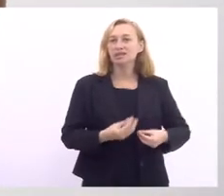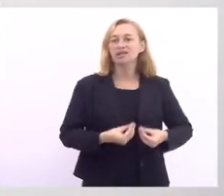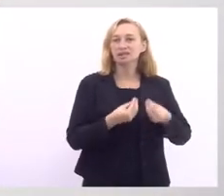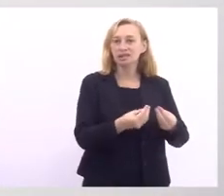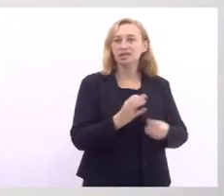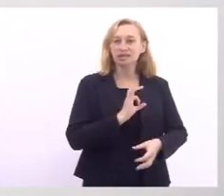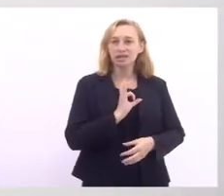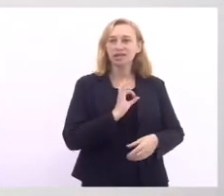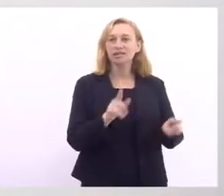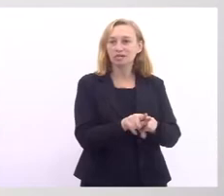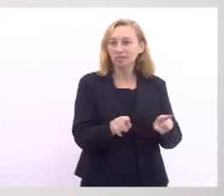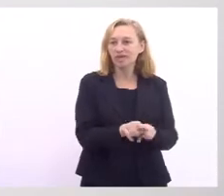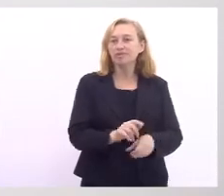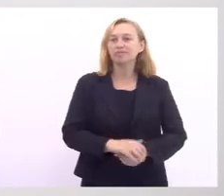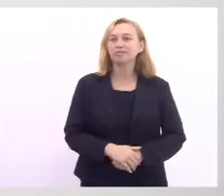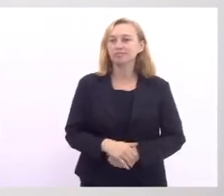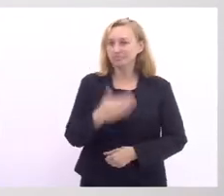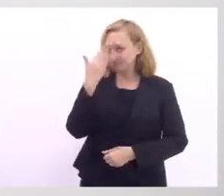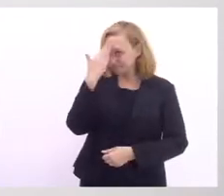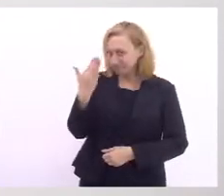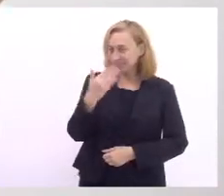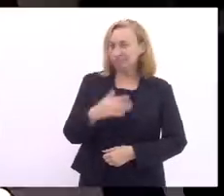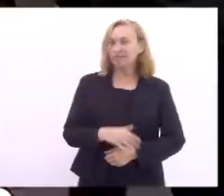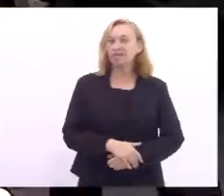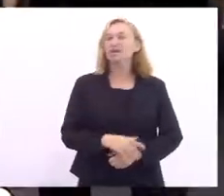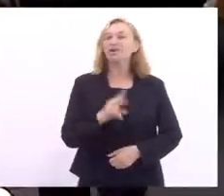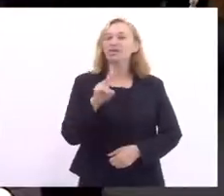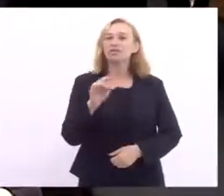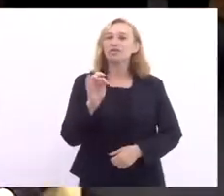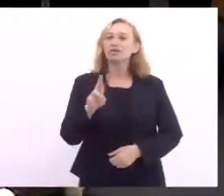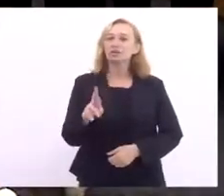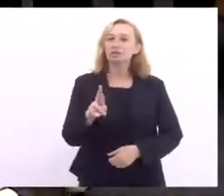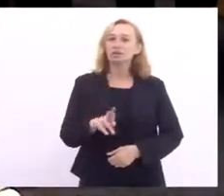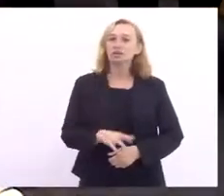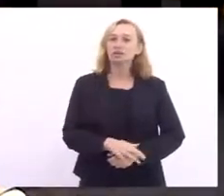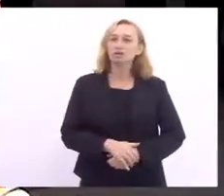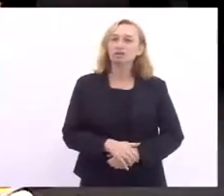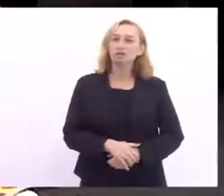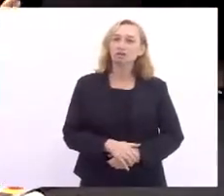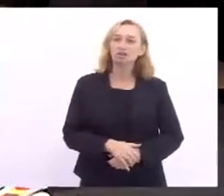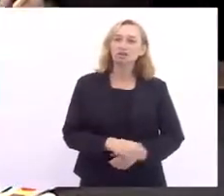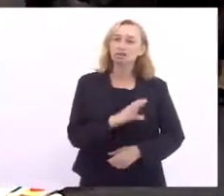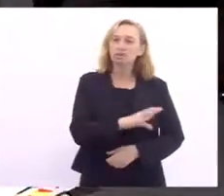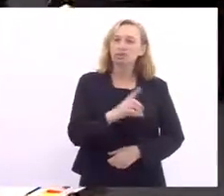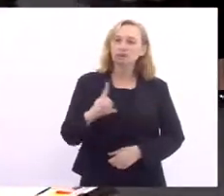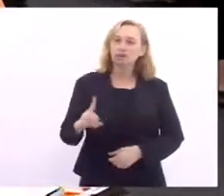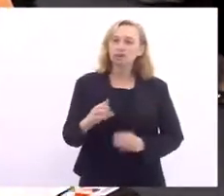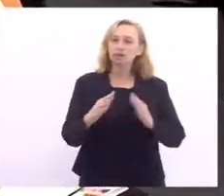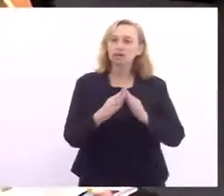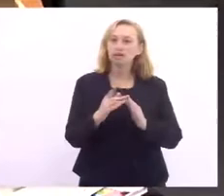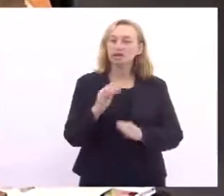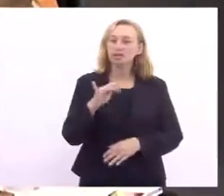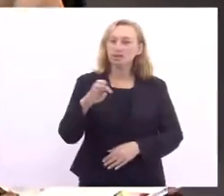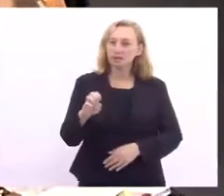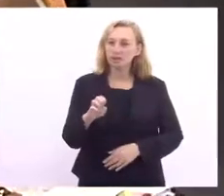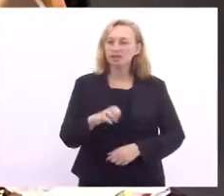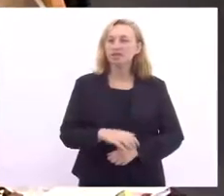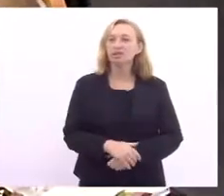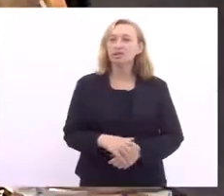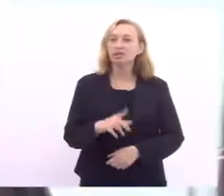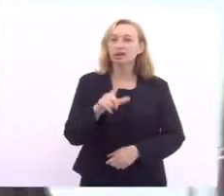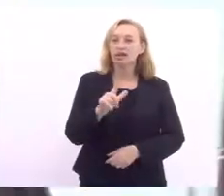E aí e obrigado Vitor recém coordenadora-executiva da casa Fluminense